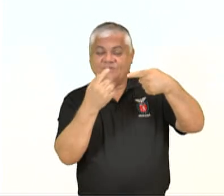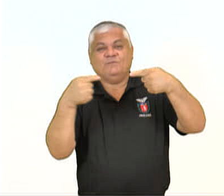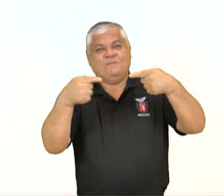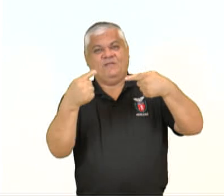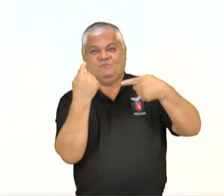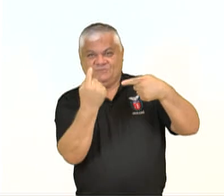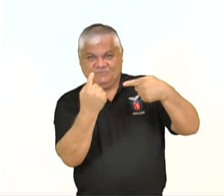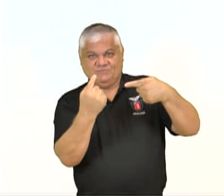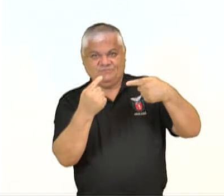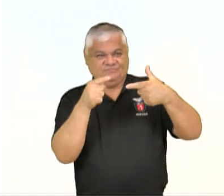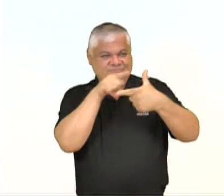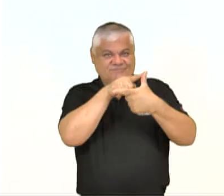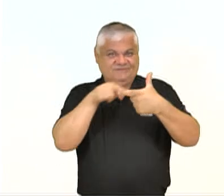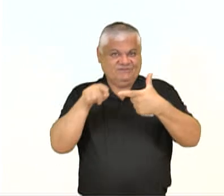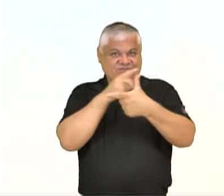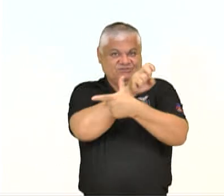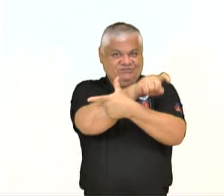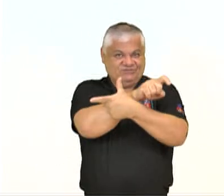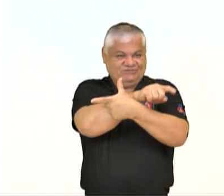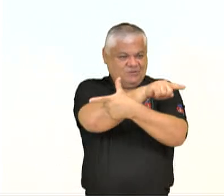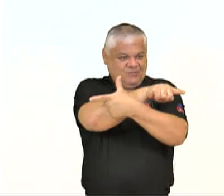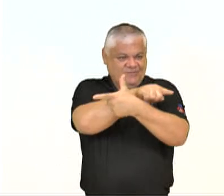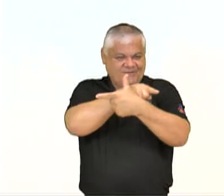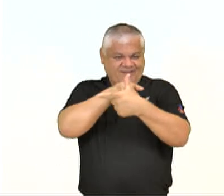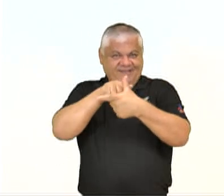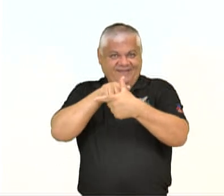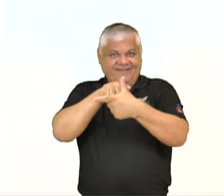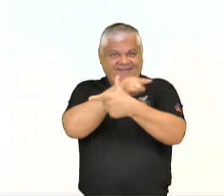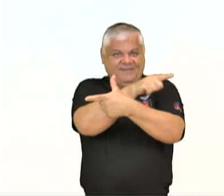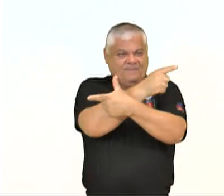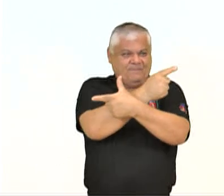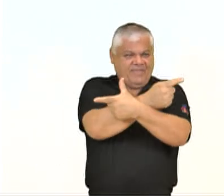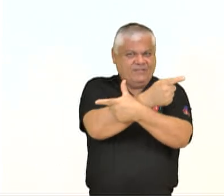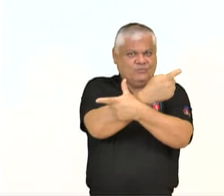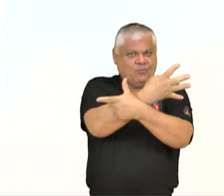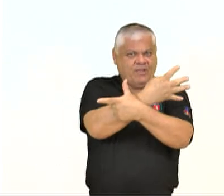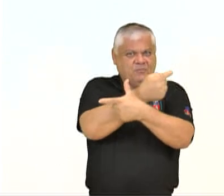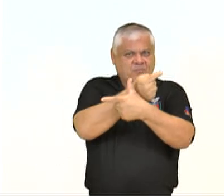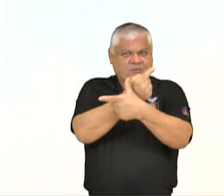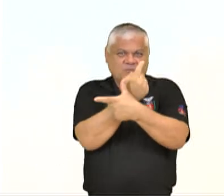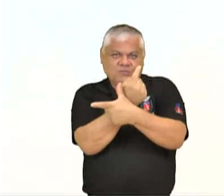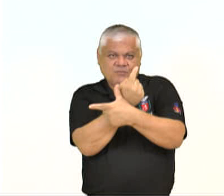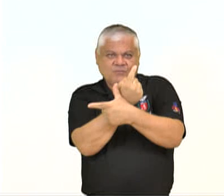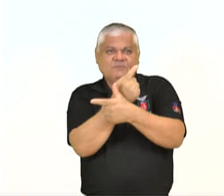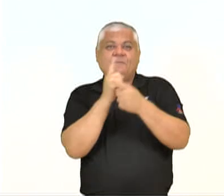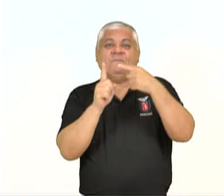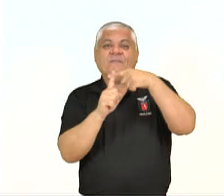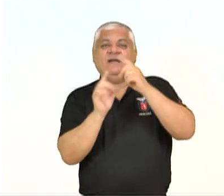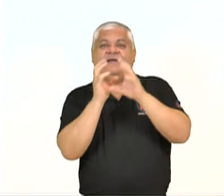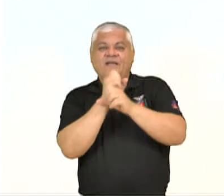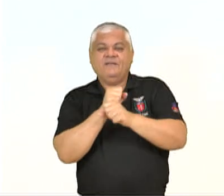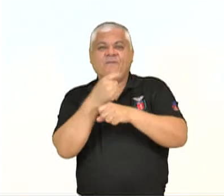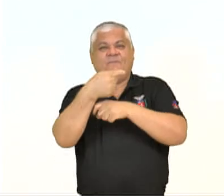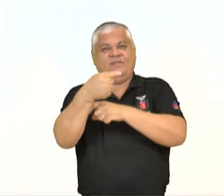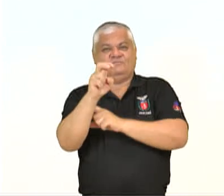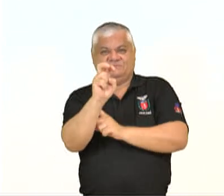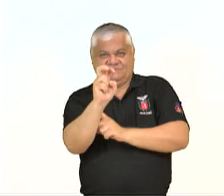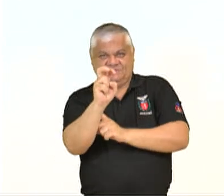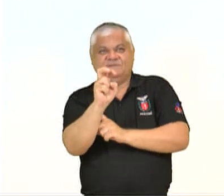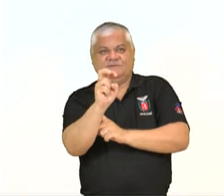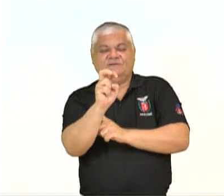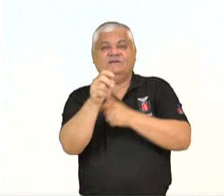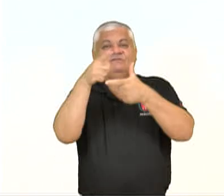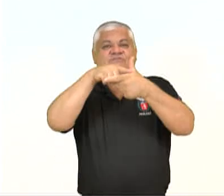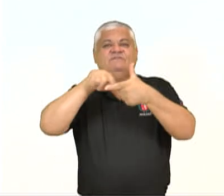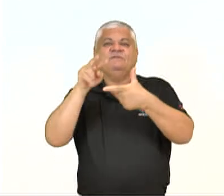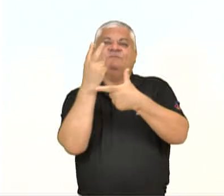estão observando no gráfico da parábola. Menos 4 mais menos 1, né, vai resultar aqui em menos 5.